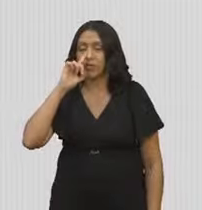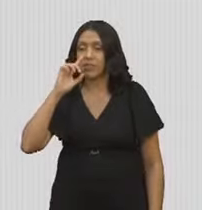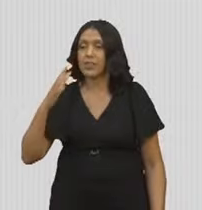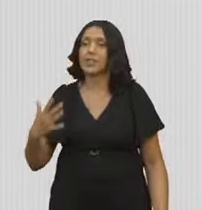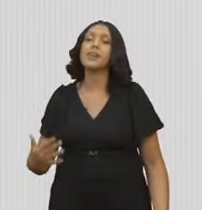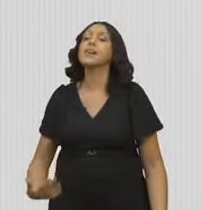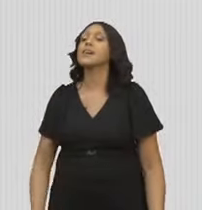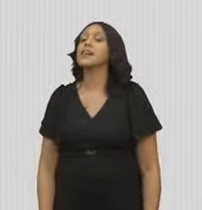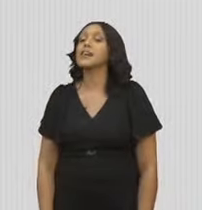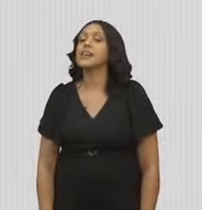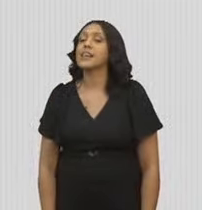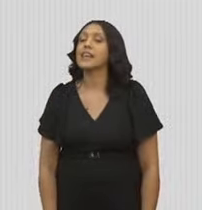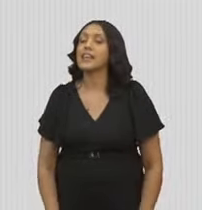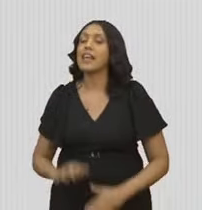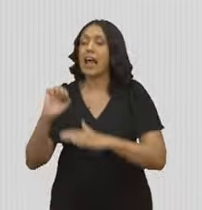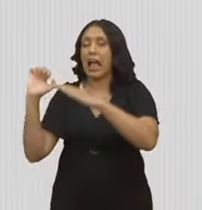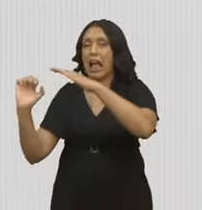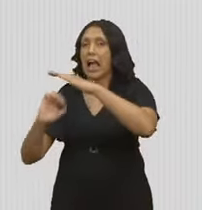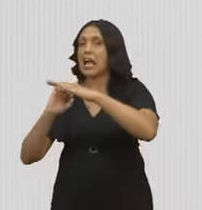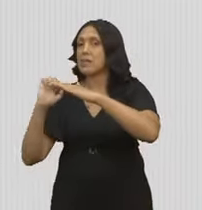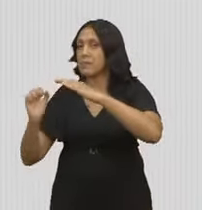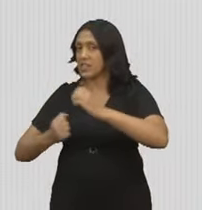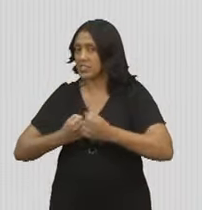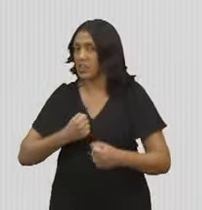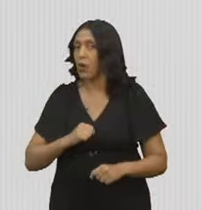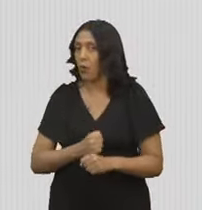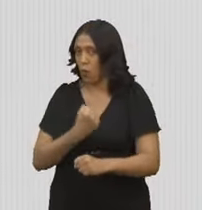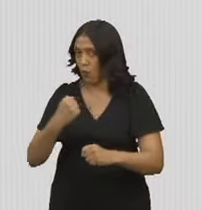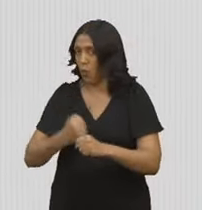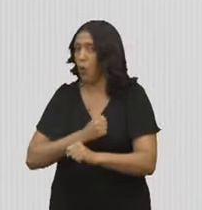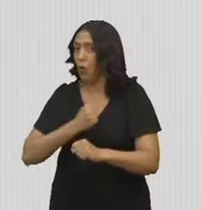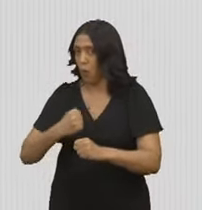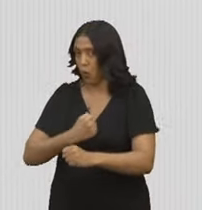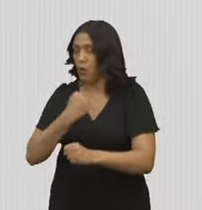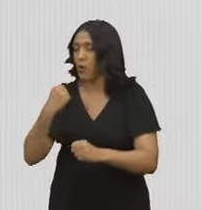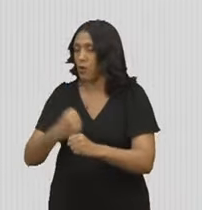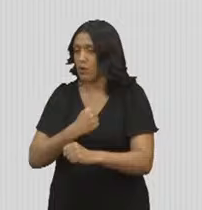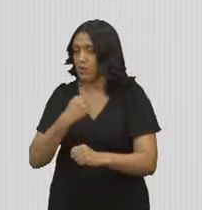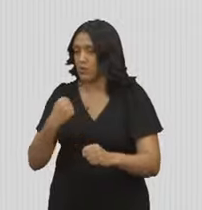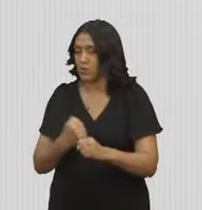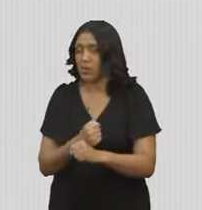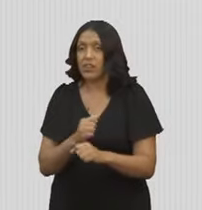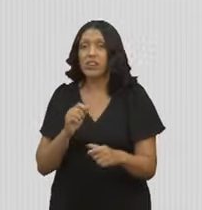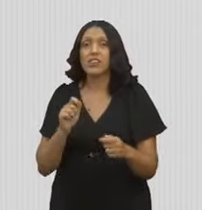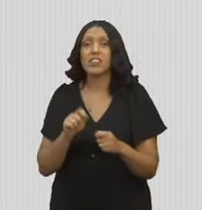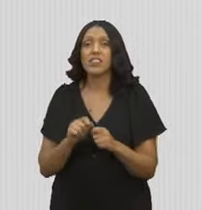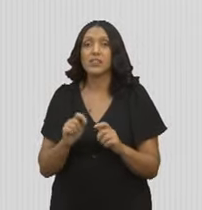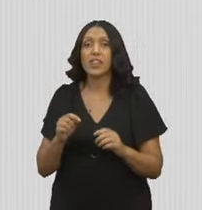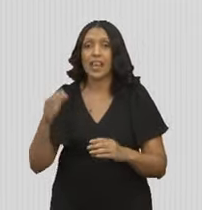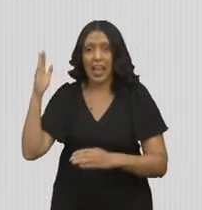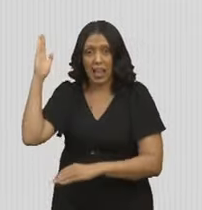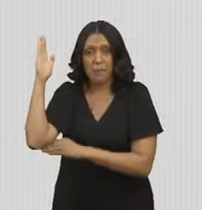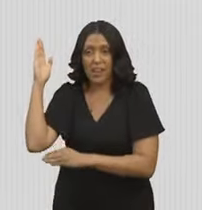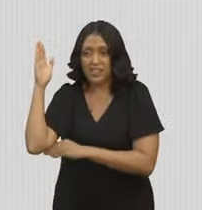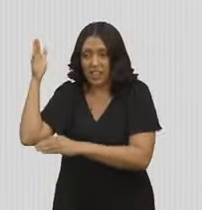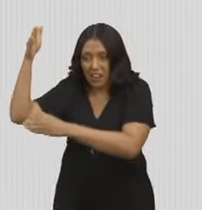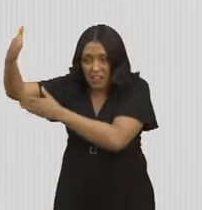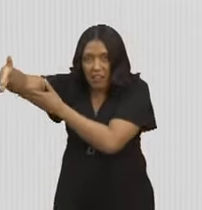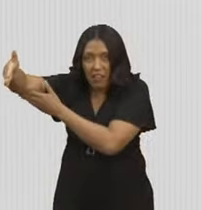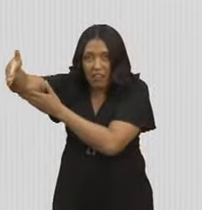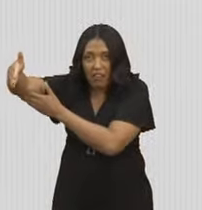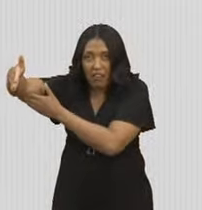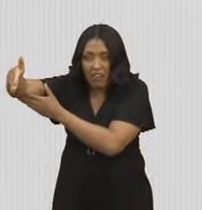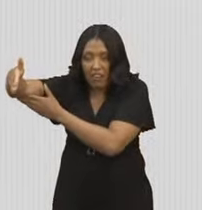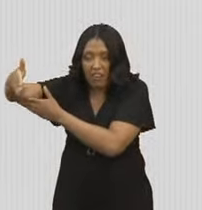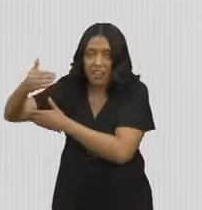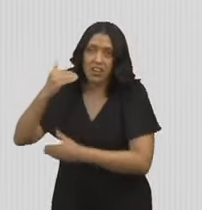Diogo Fontes, a Rual, colocou uma gambiarra aqui para segurar o teto